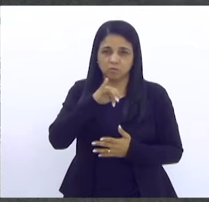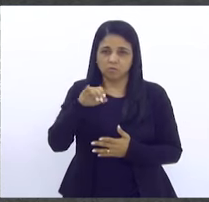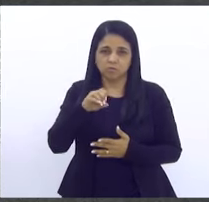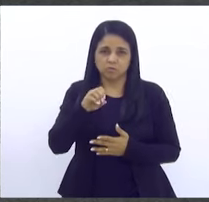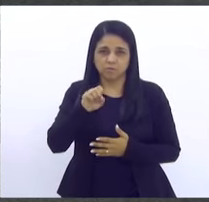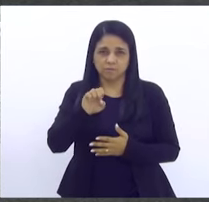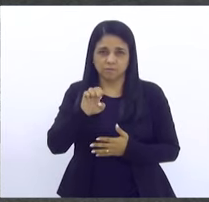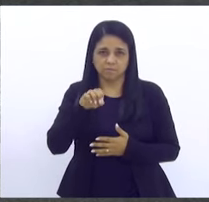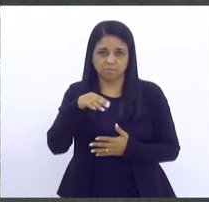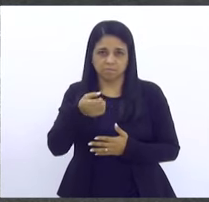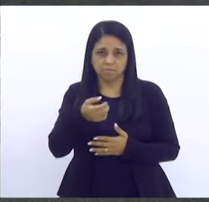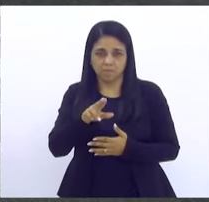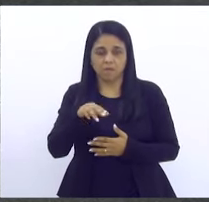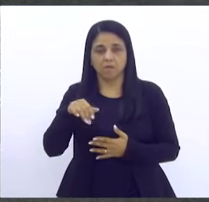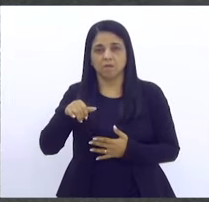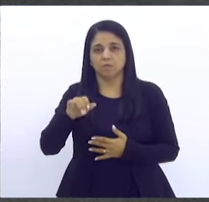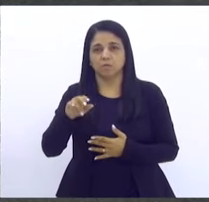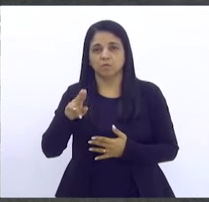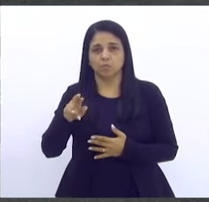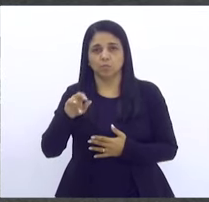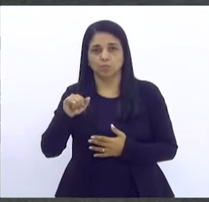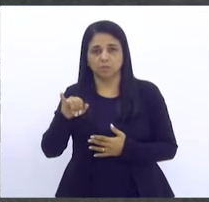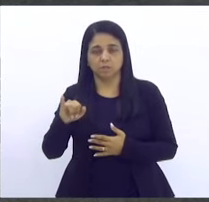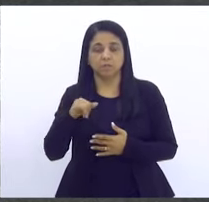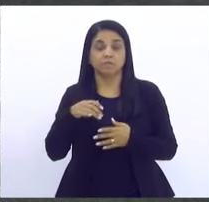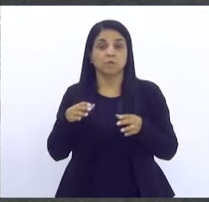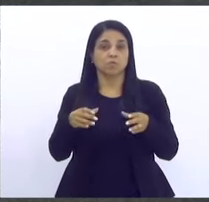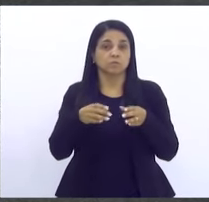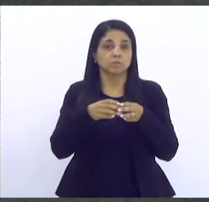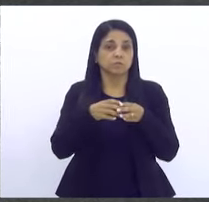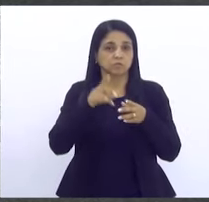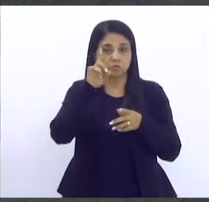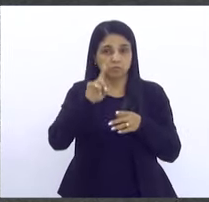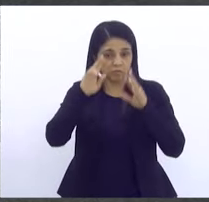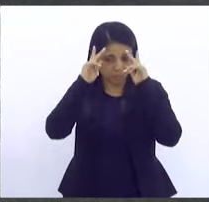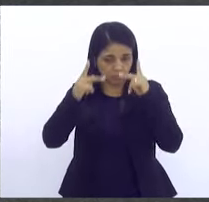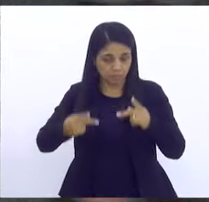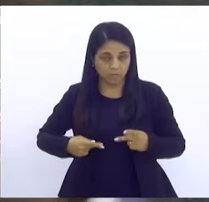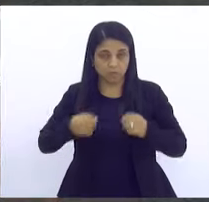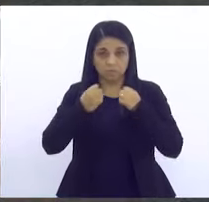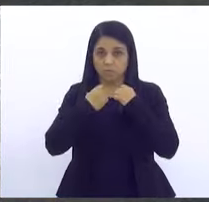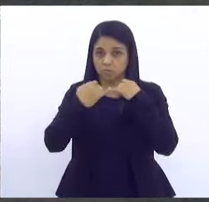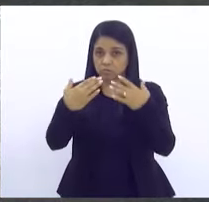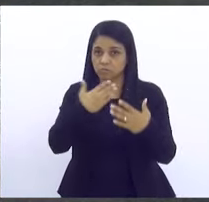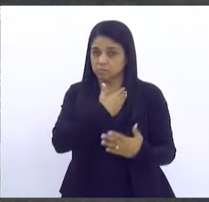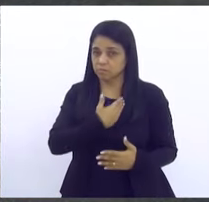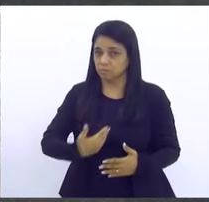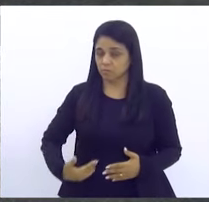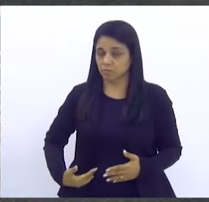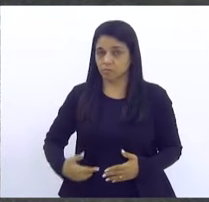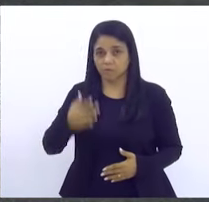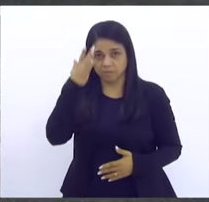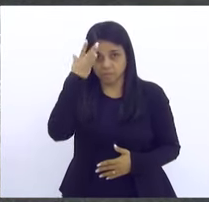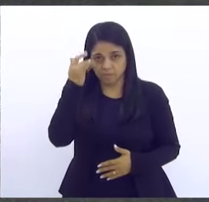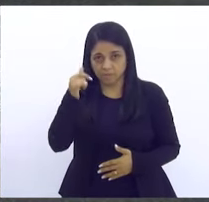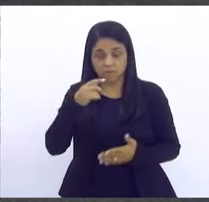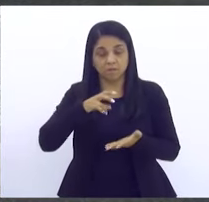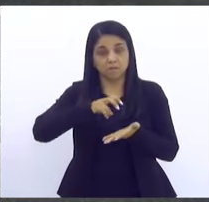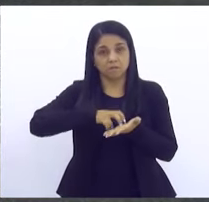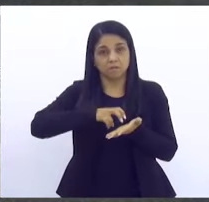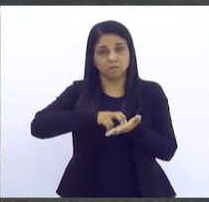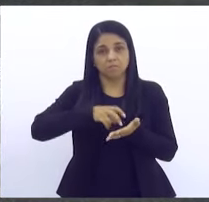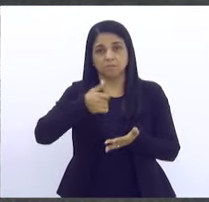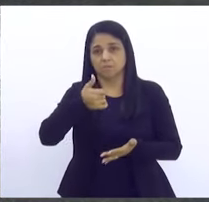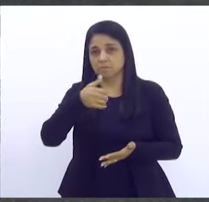deputado Yuri. Amanhã, a Comissão de Direitos Humanos realizará uma audiência pública a partir das 10 horas da